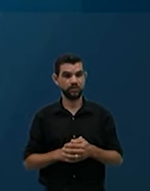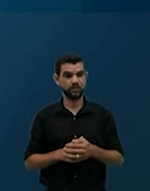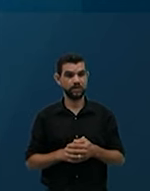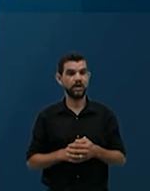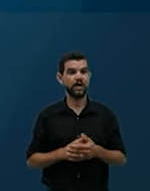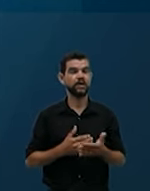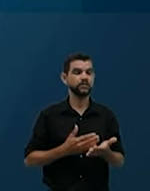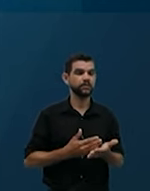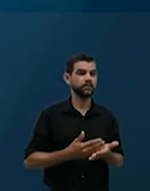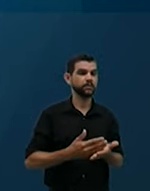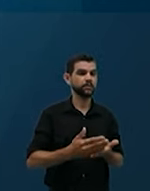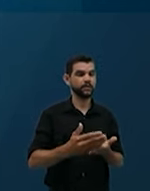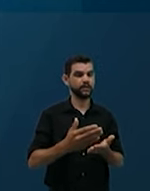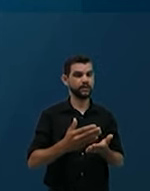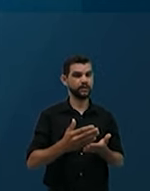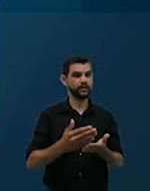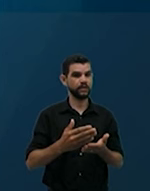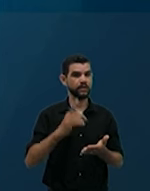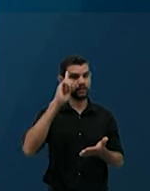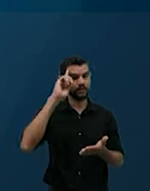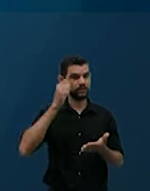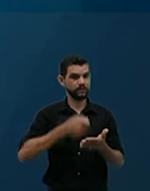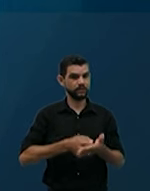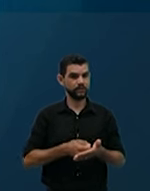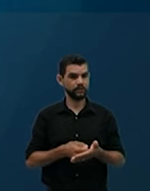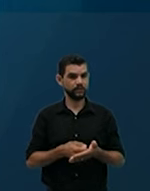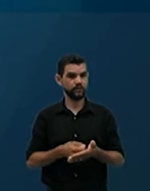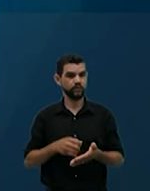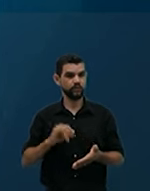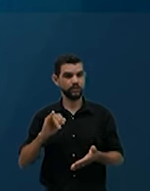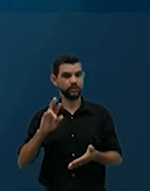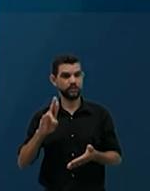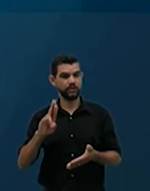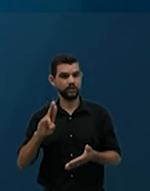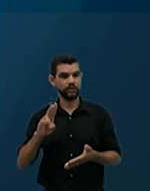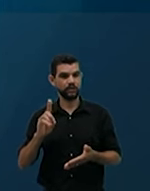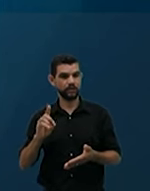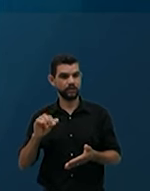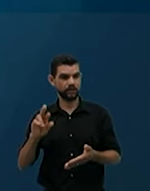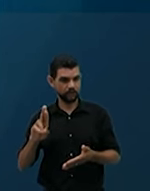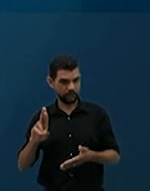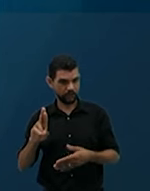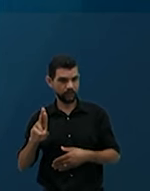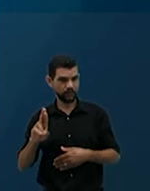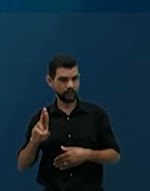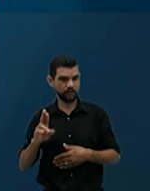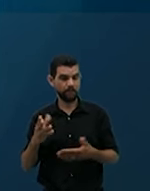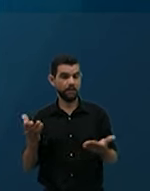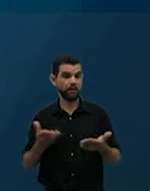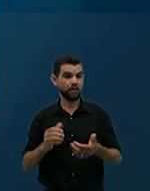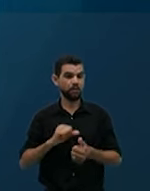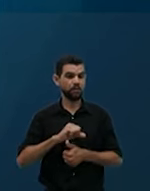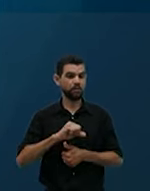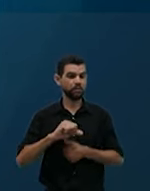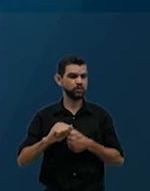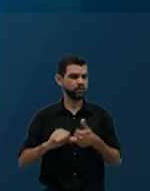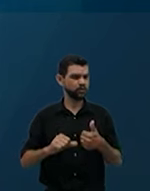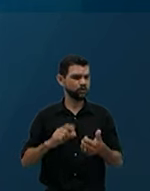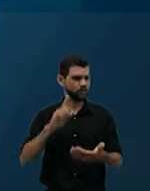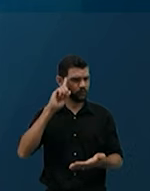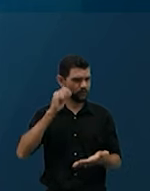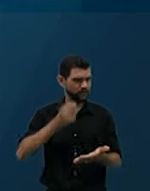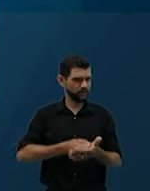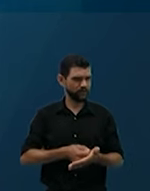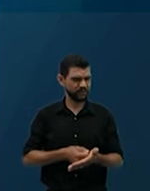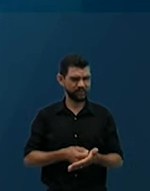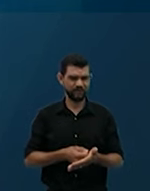proferida no IRDR. Aí nós aqui mudamos o mérito da decisão. E só está me ocorrendo que ia ficar uma